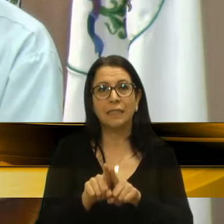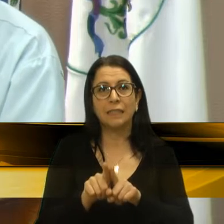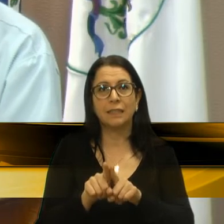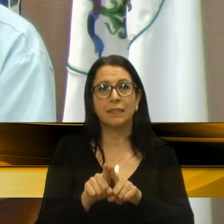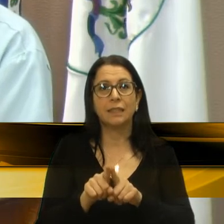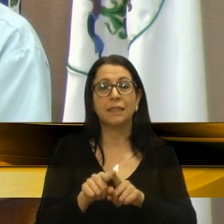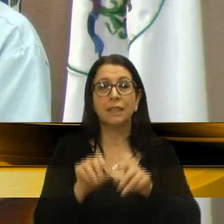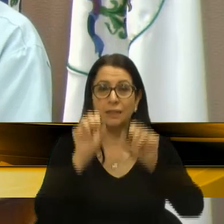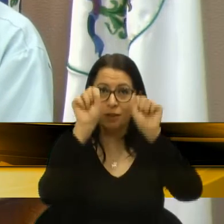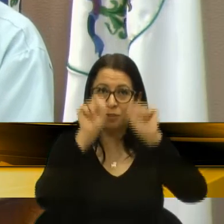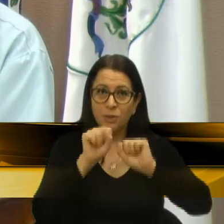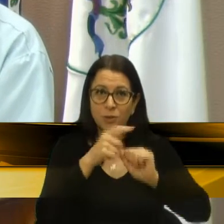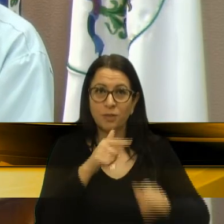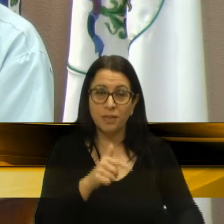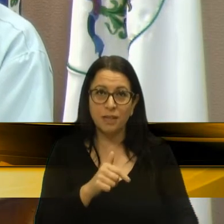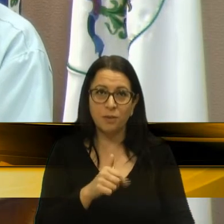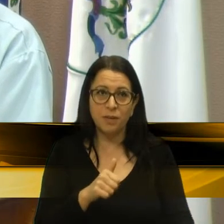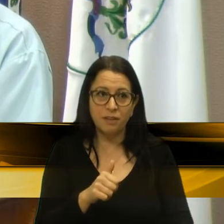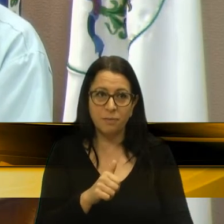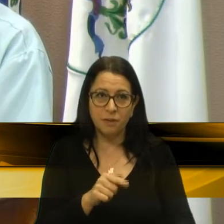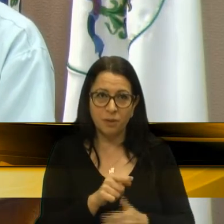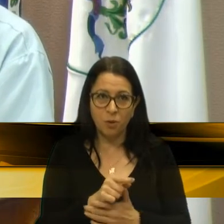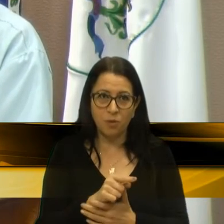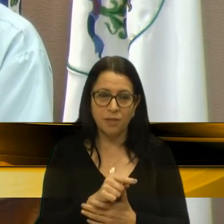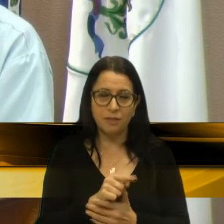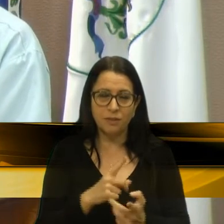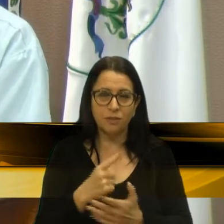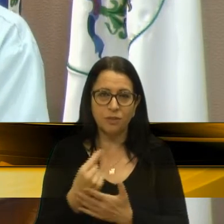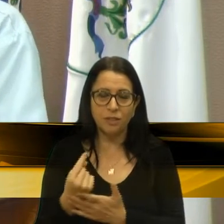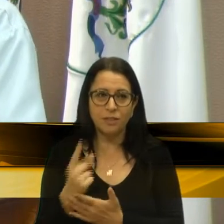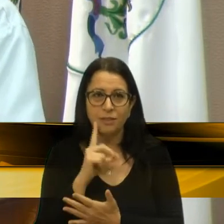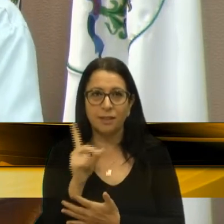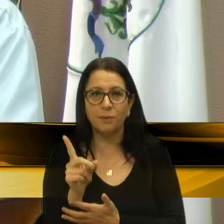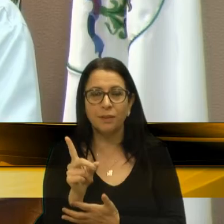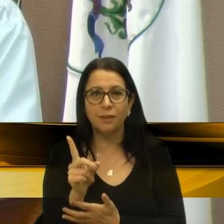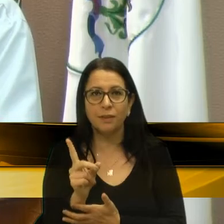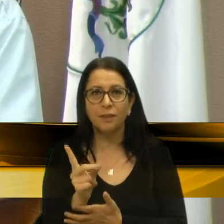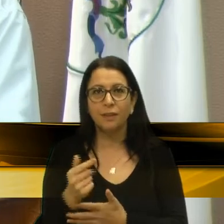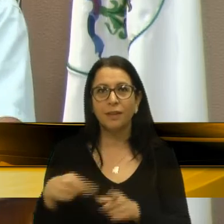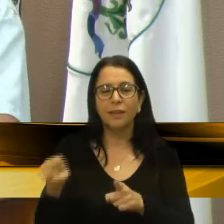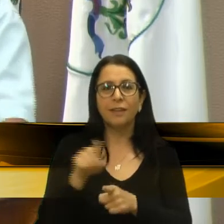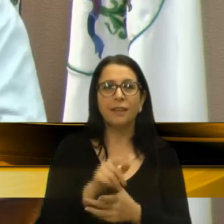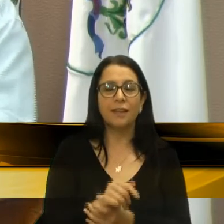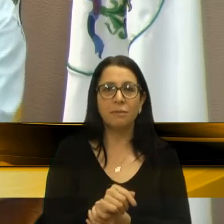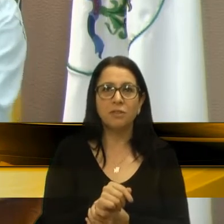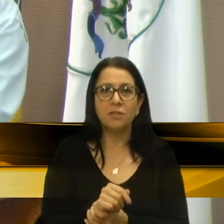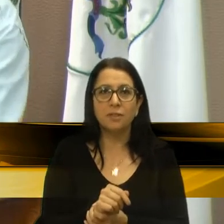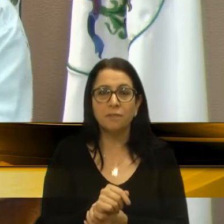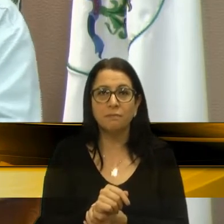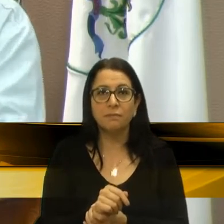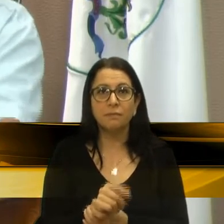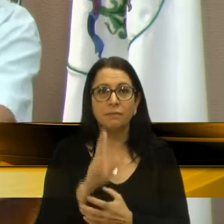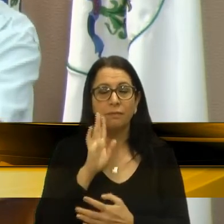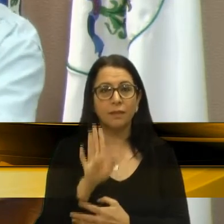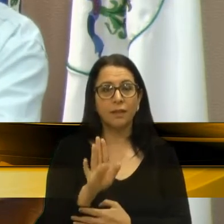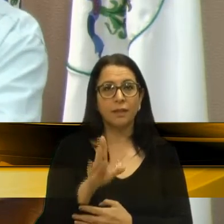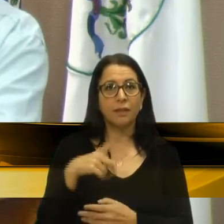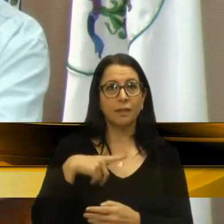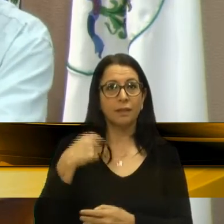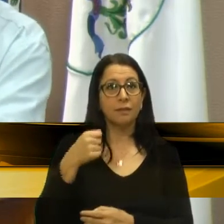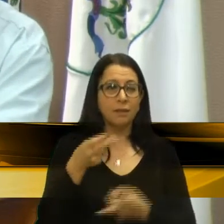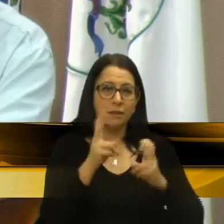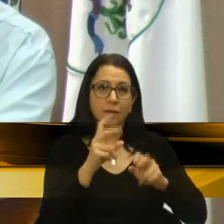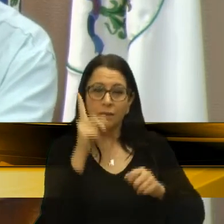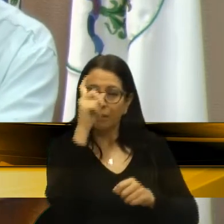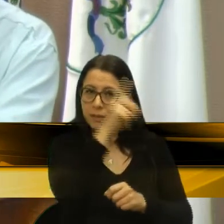testemunho dessa vergonha e podemos assim dizer que nós temos lá só citando lá vocês percebam a